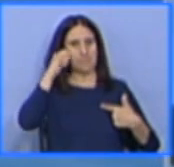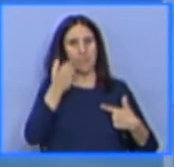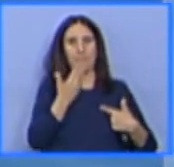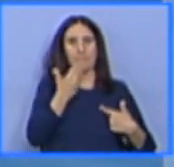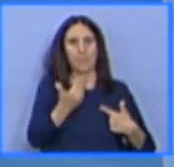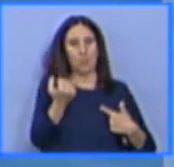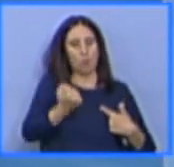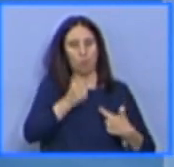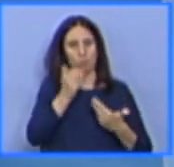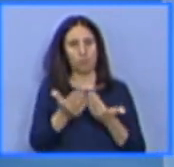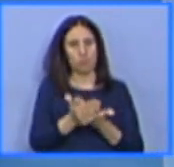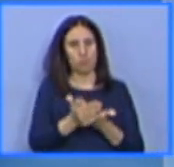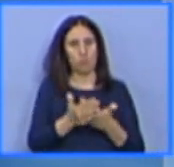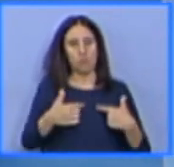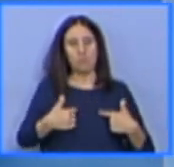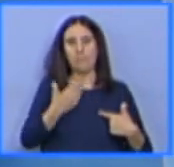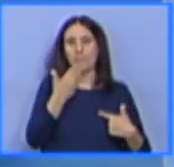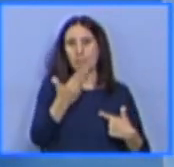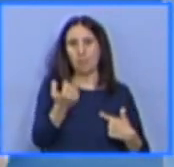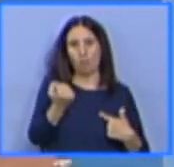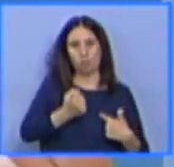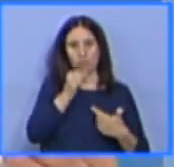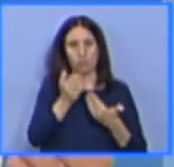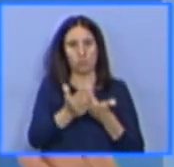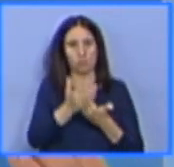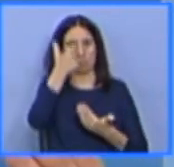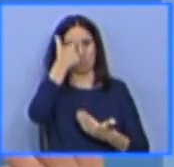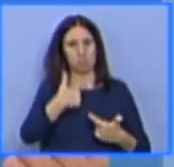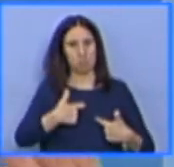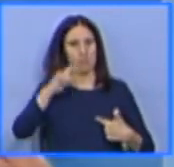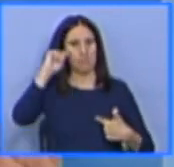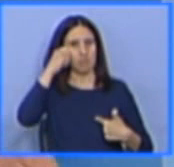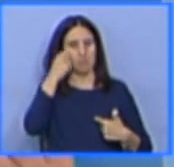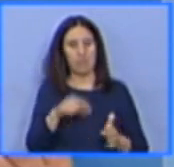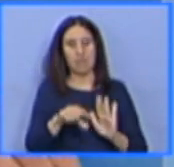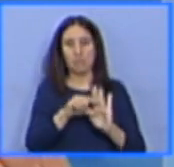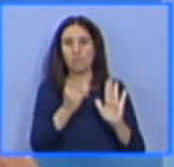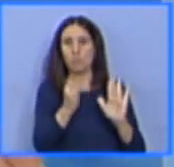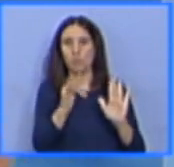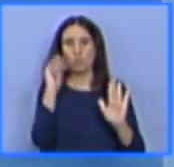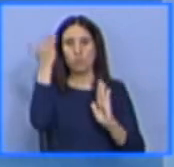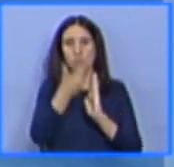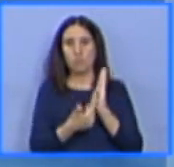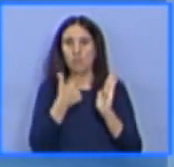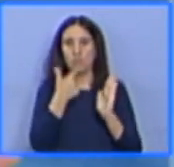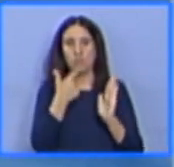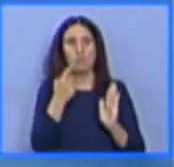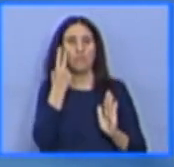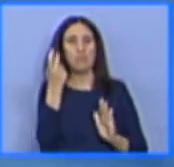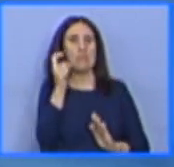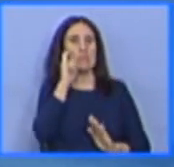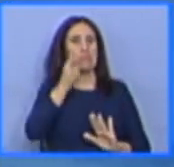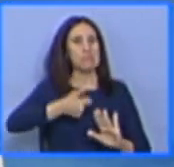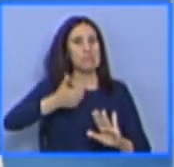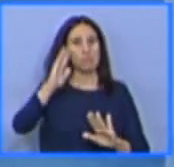homicídio. Portanto, homicídio a pedido da vítima. E está de acordo com o artigo 24 da Constituição, que diz que o direito à vida é um direito inalienável.